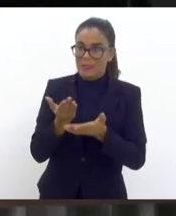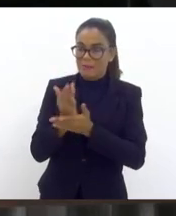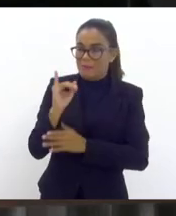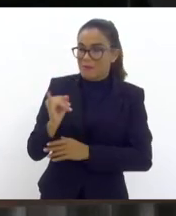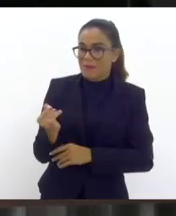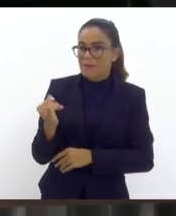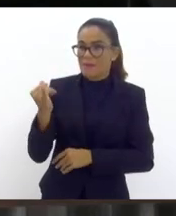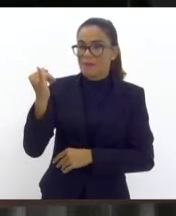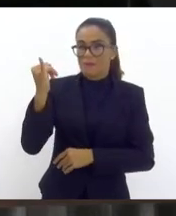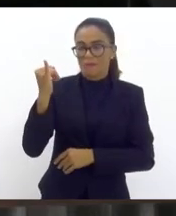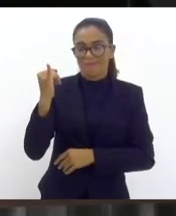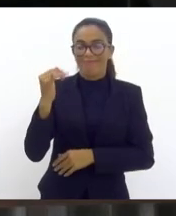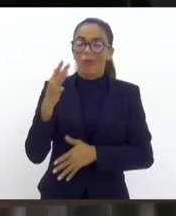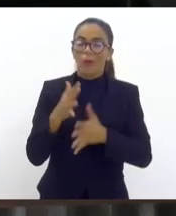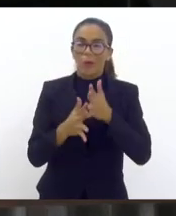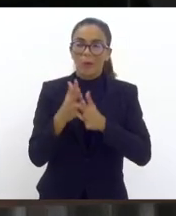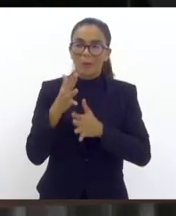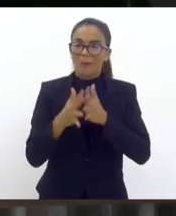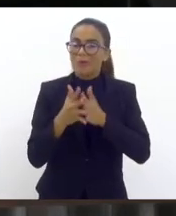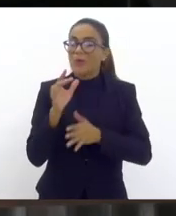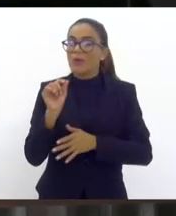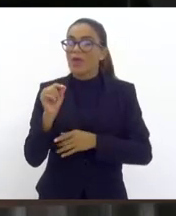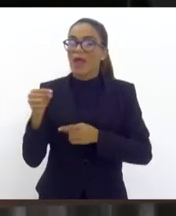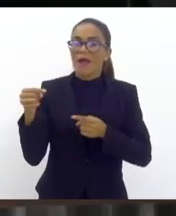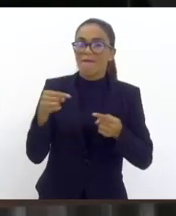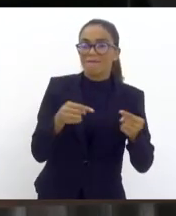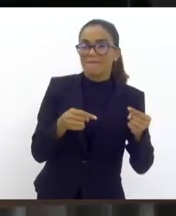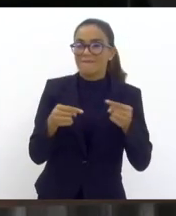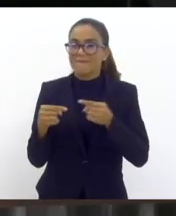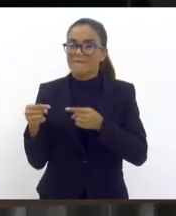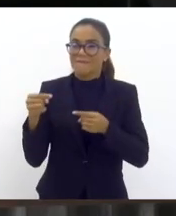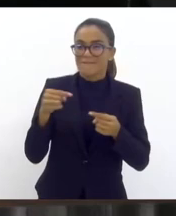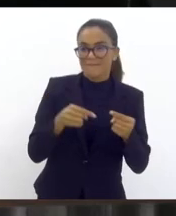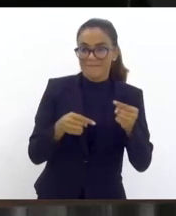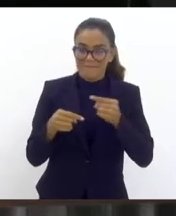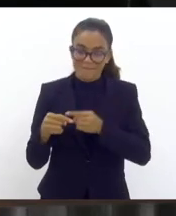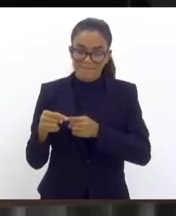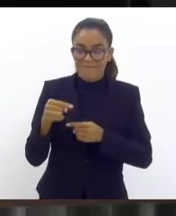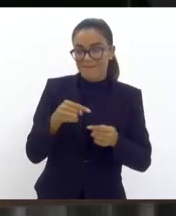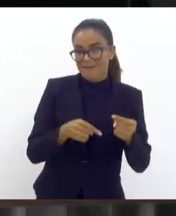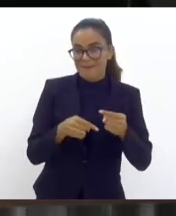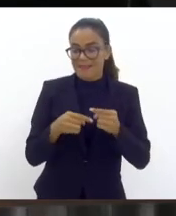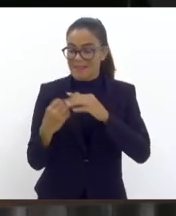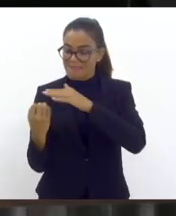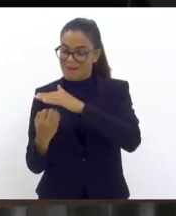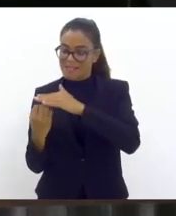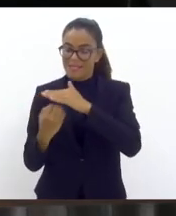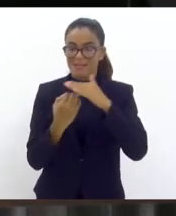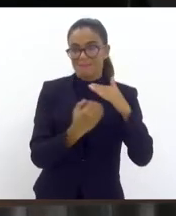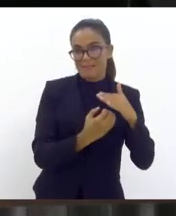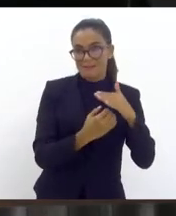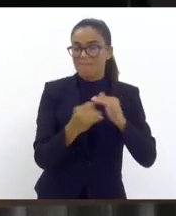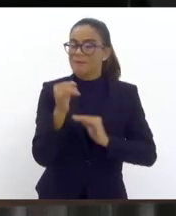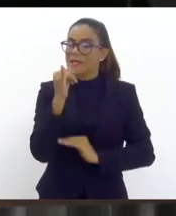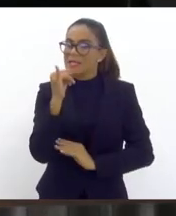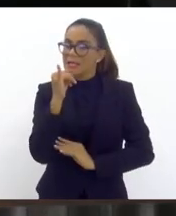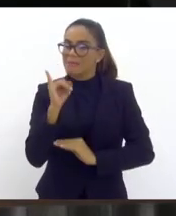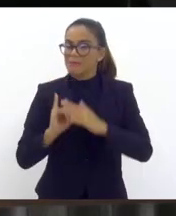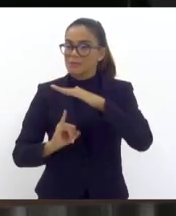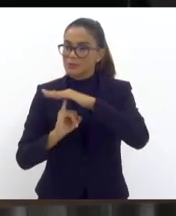competitividade das empresas que atuam no Brasil o Instituto Brasileiro do